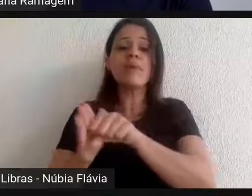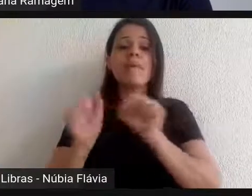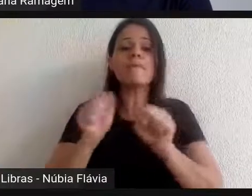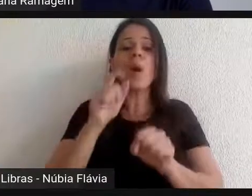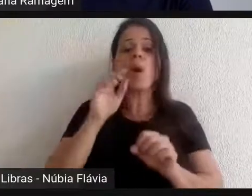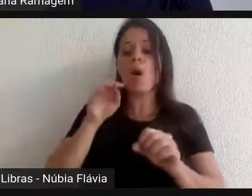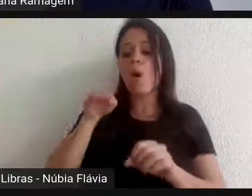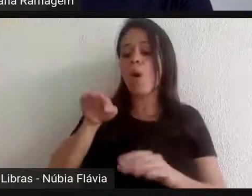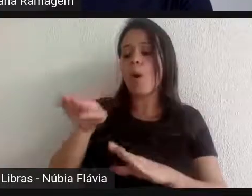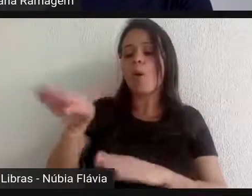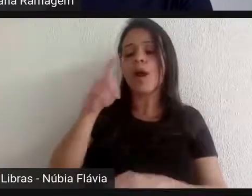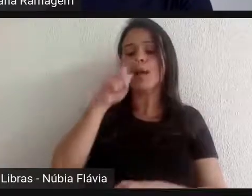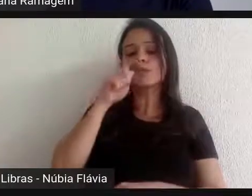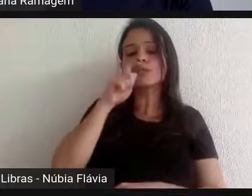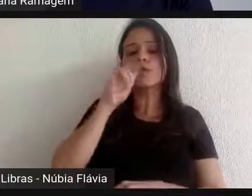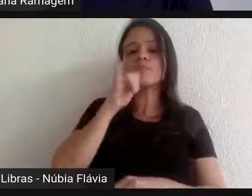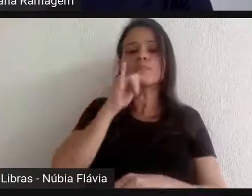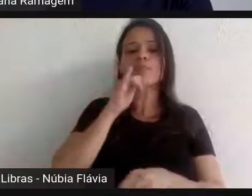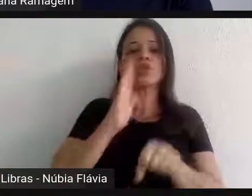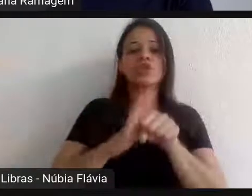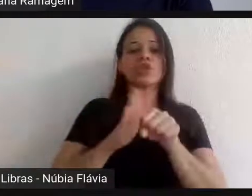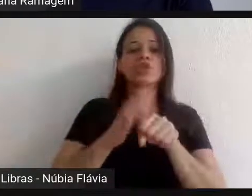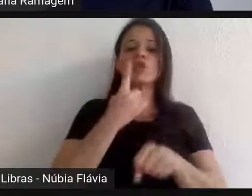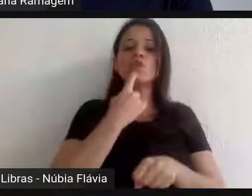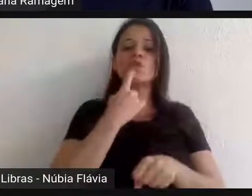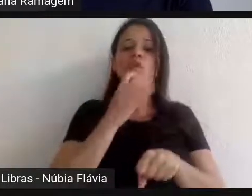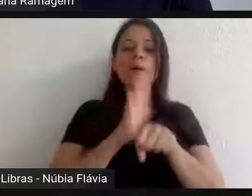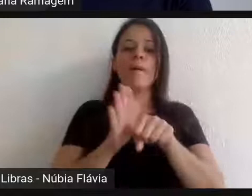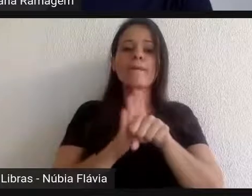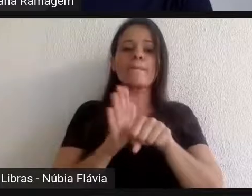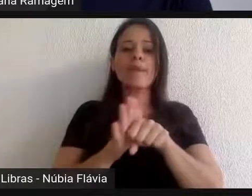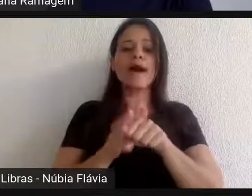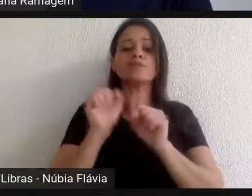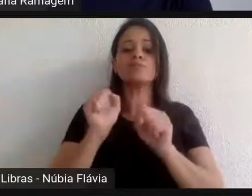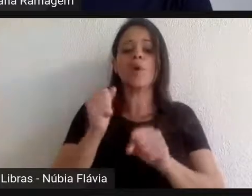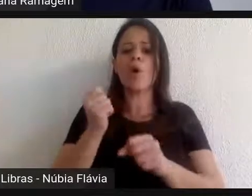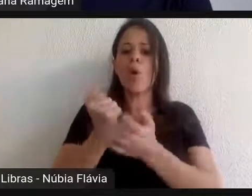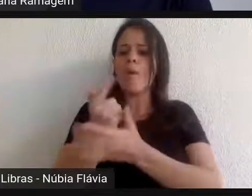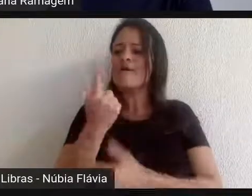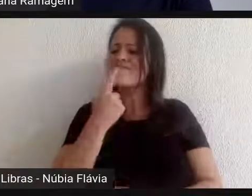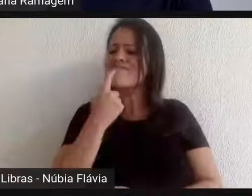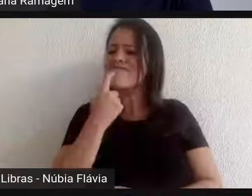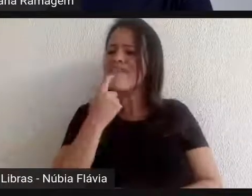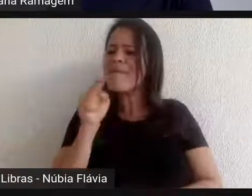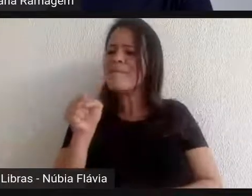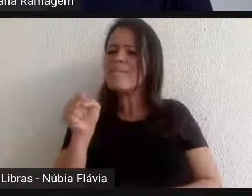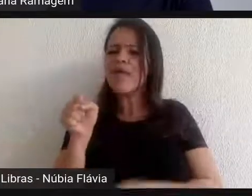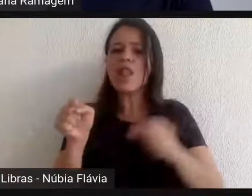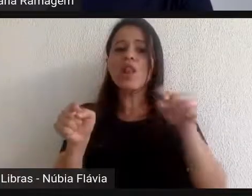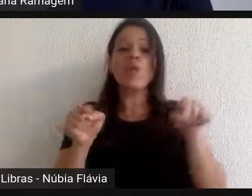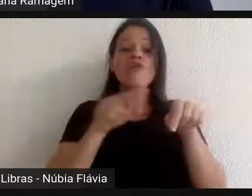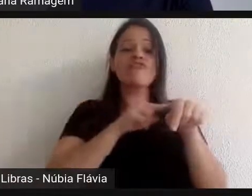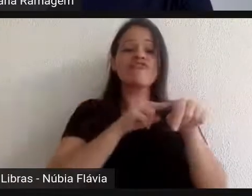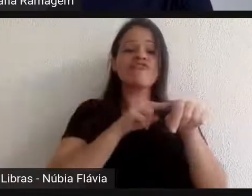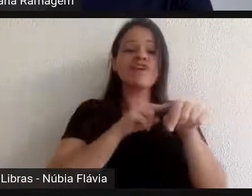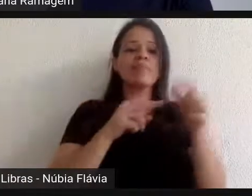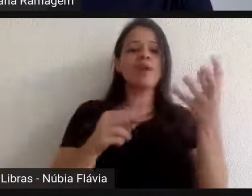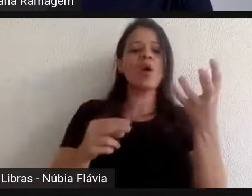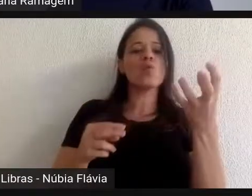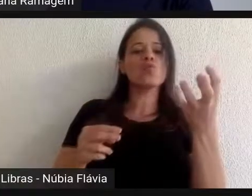O tomate, a gente pode comprar alguns mais maduros e alguns mais verdes para ir consumindo aos poucos,